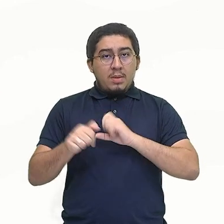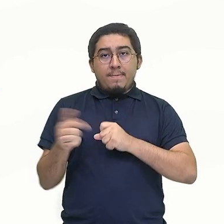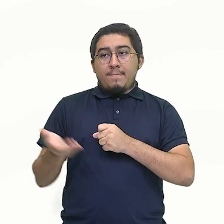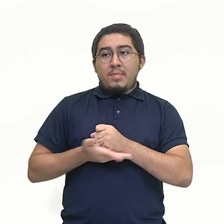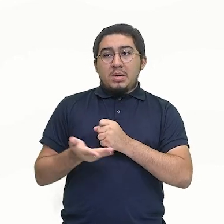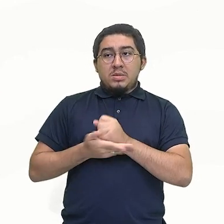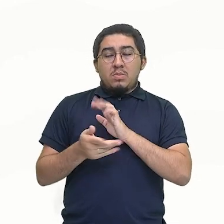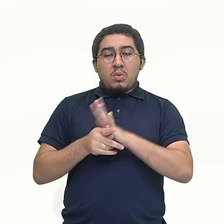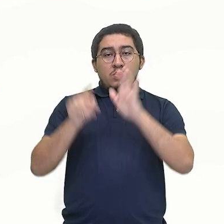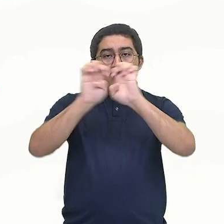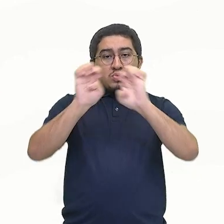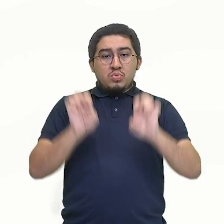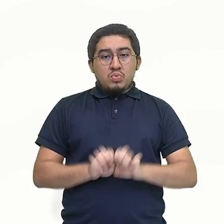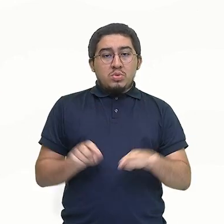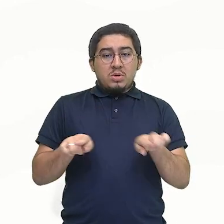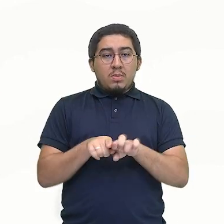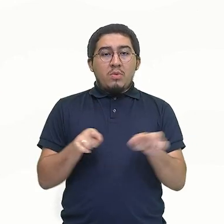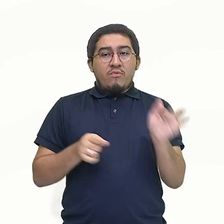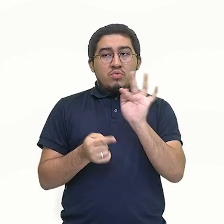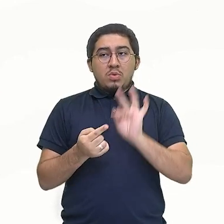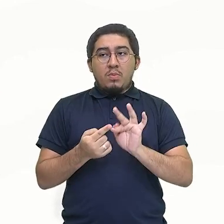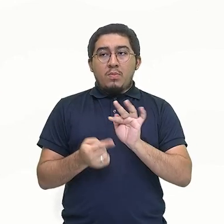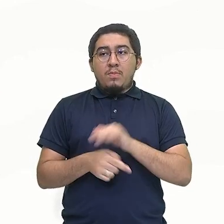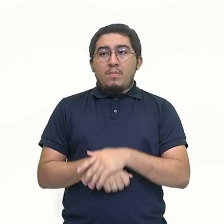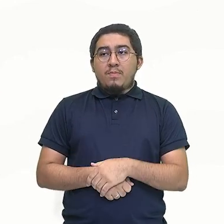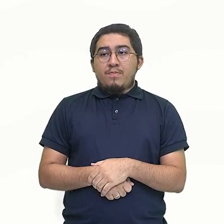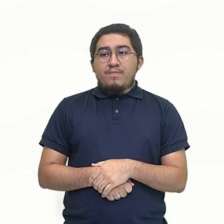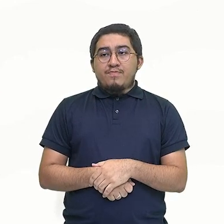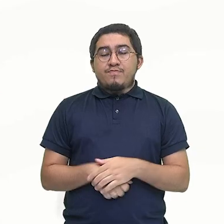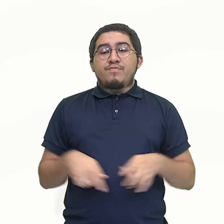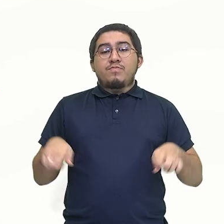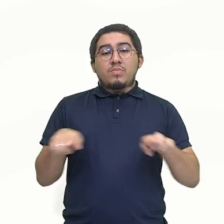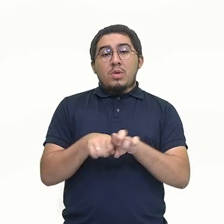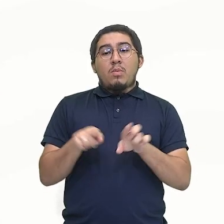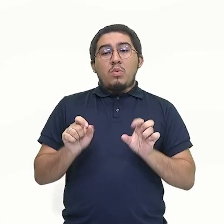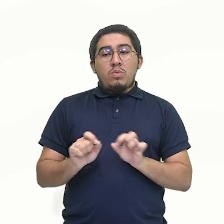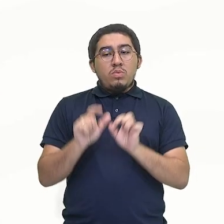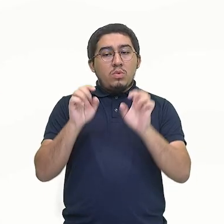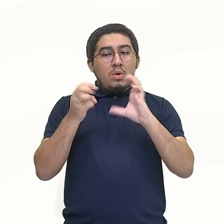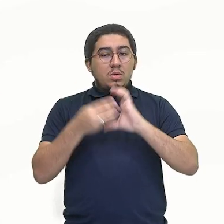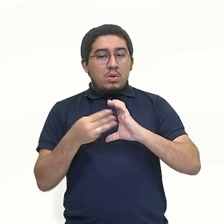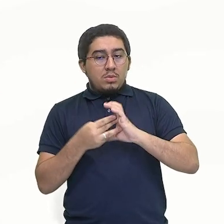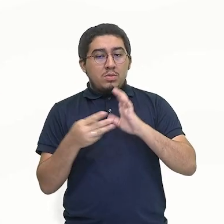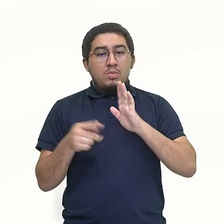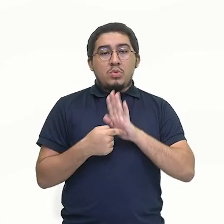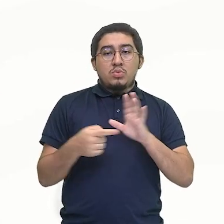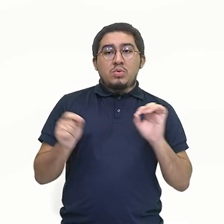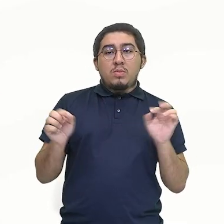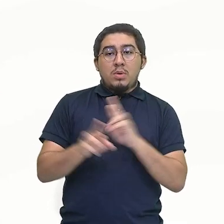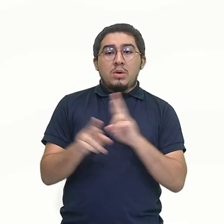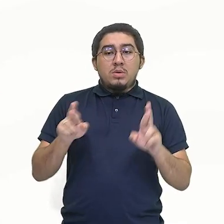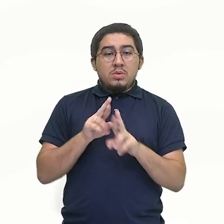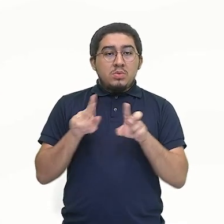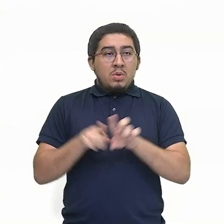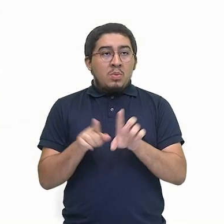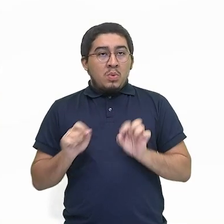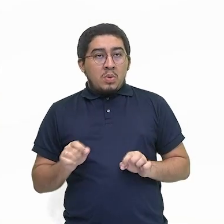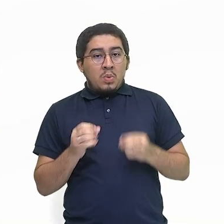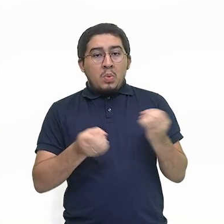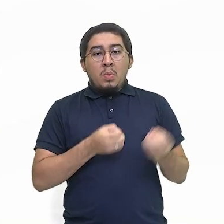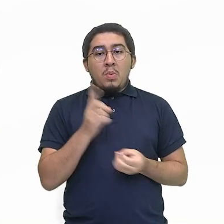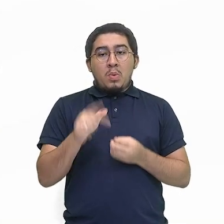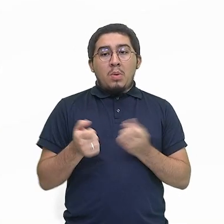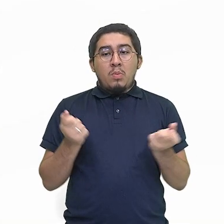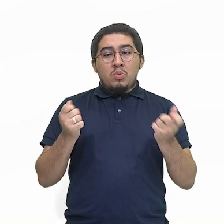básica, estrutural e funcional. Além disso, as células elas apresentam uma relação entre a forma que